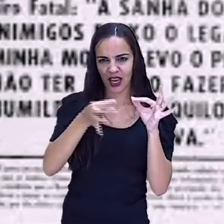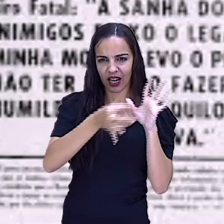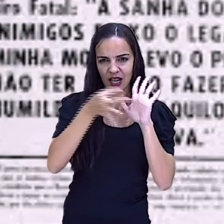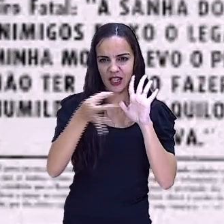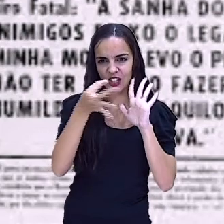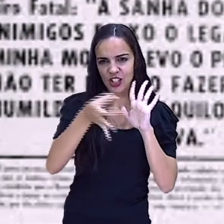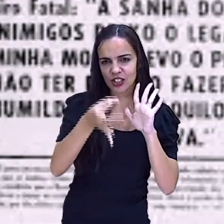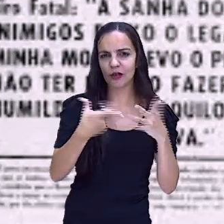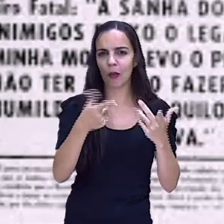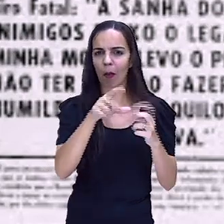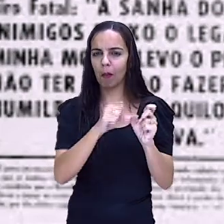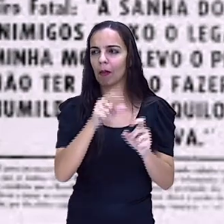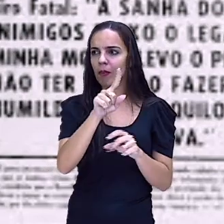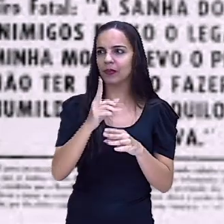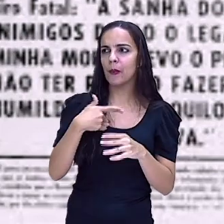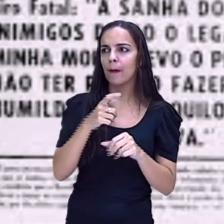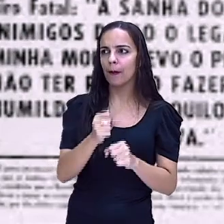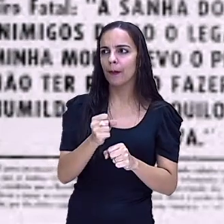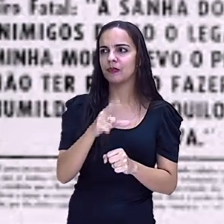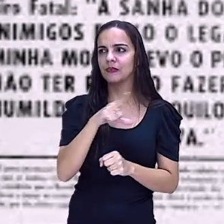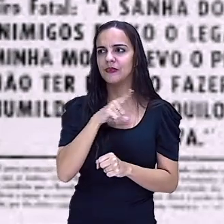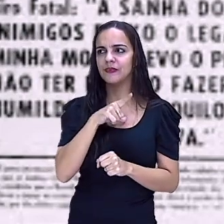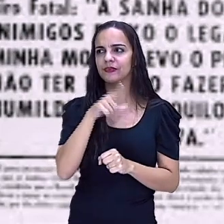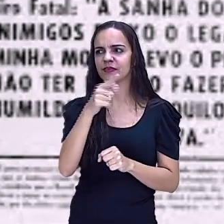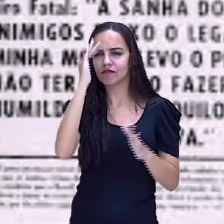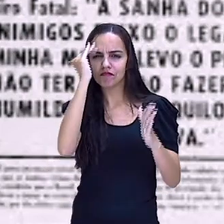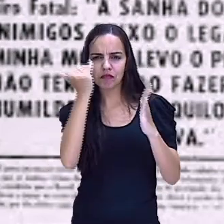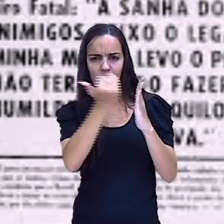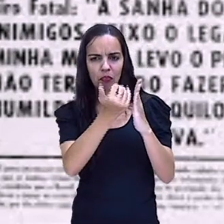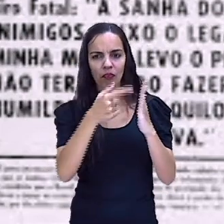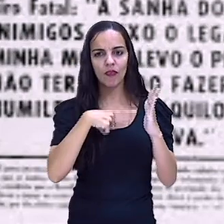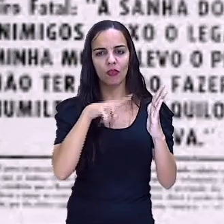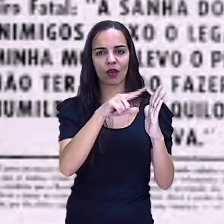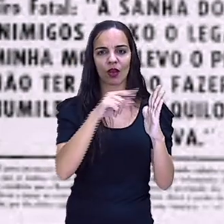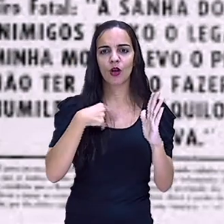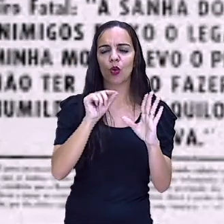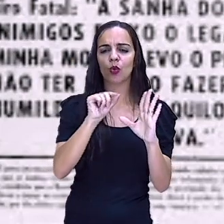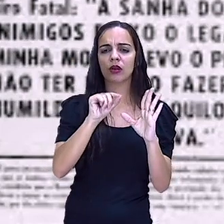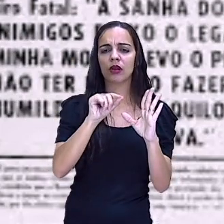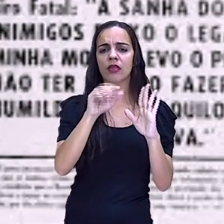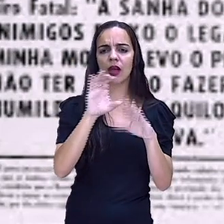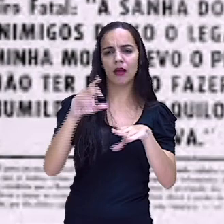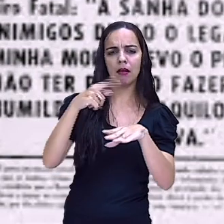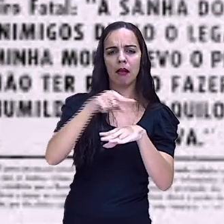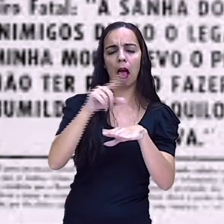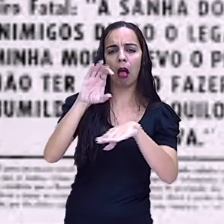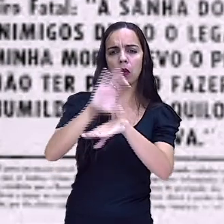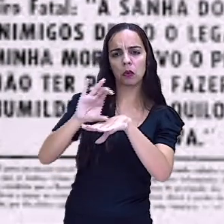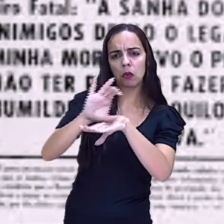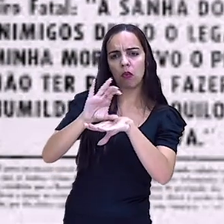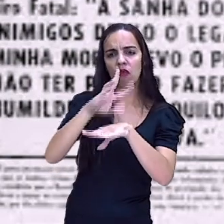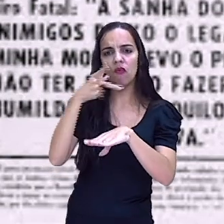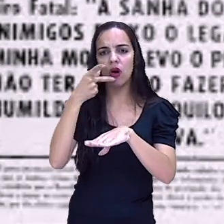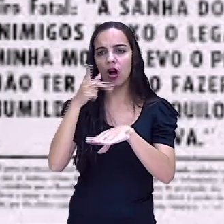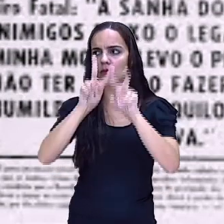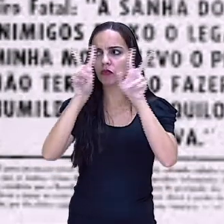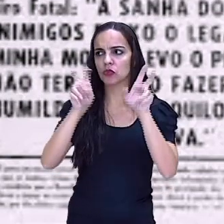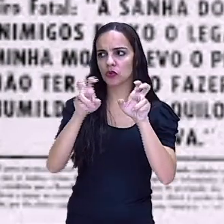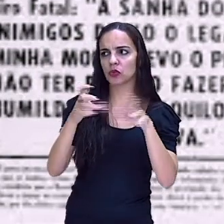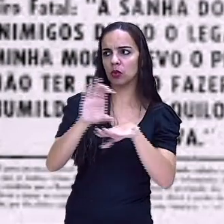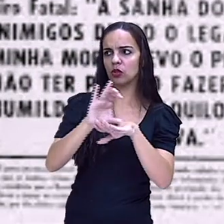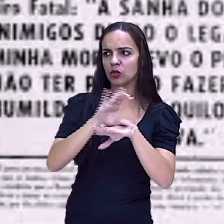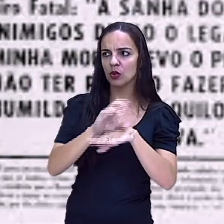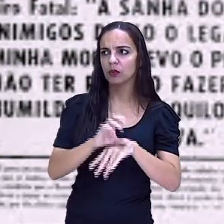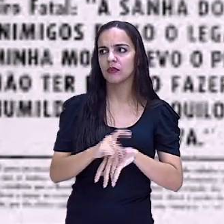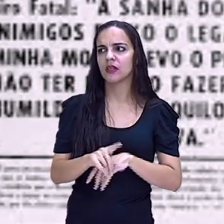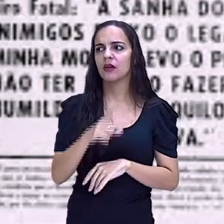governo é obrigado a fazer, ele tem que cumprir o que está escrito na nossa Constituição. Então, o governo nenhum dá nada para